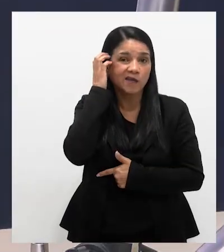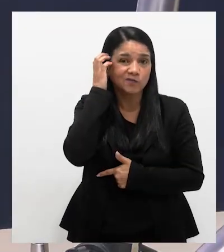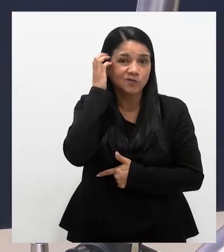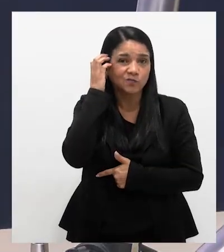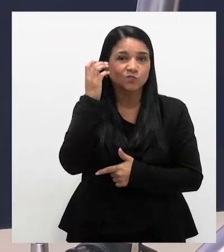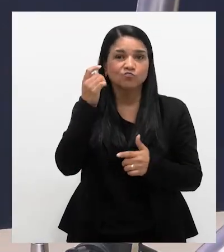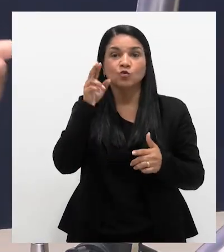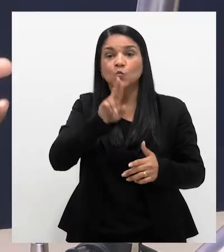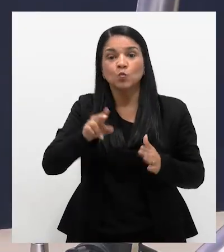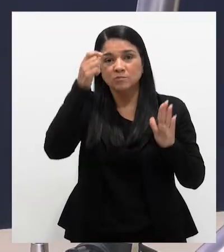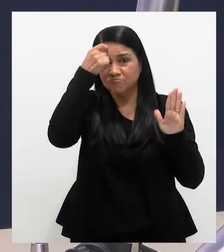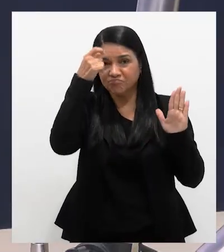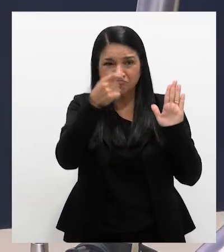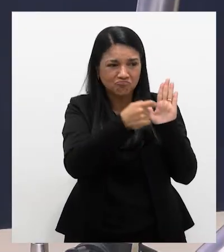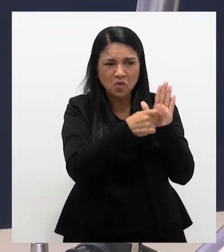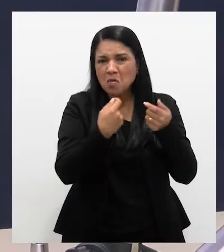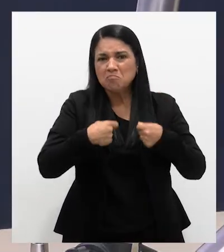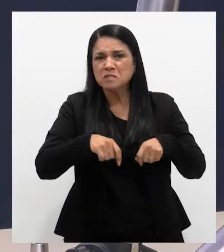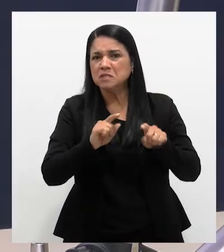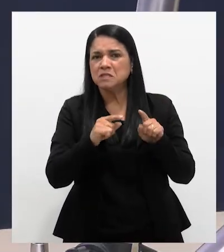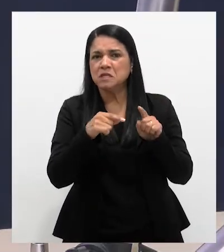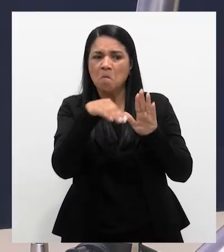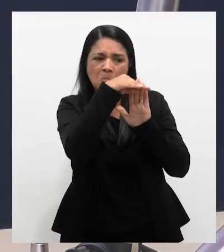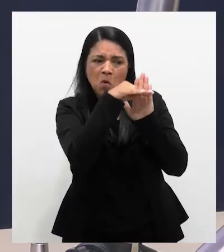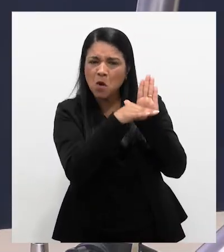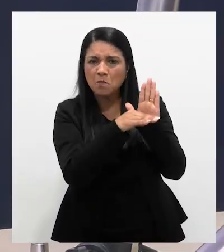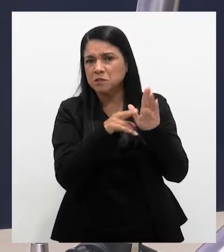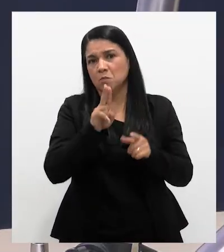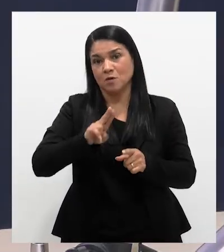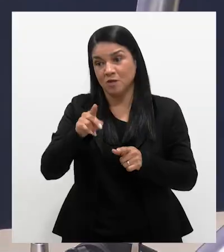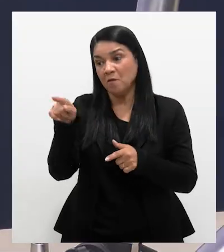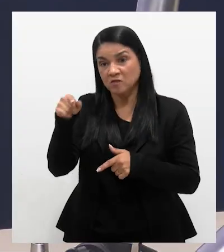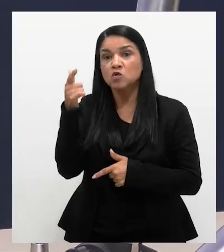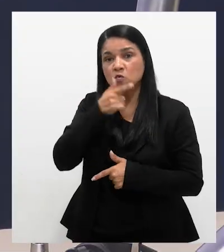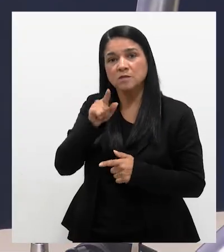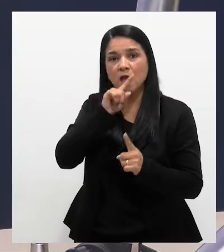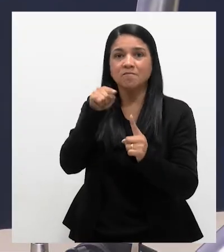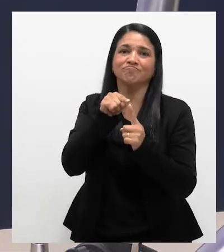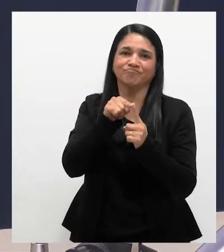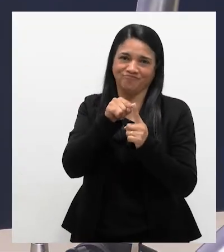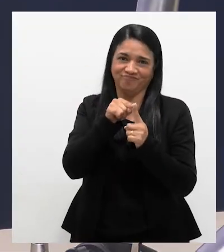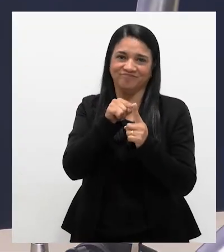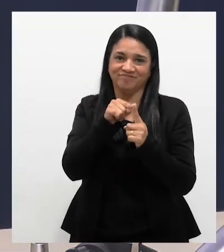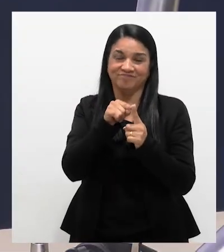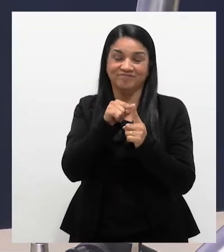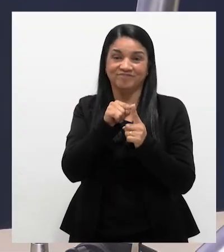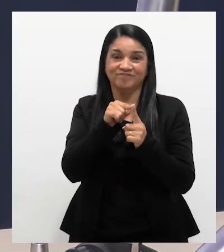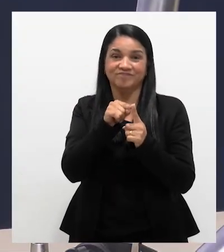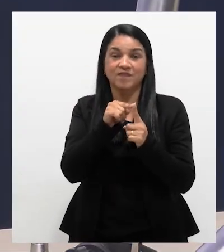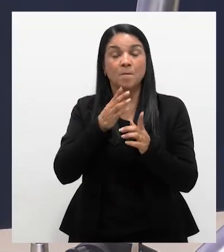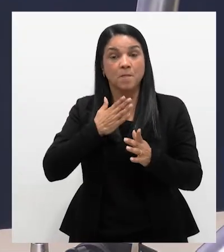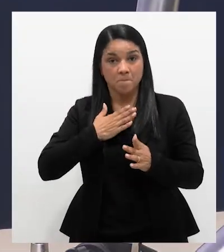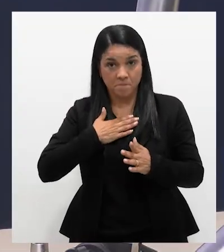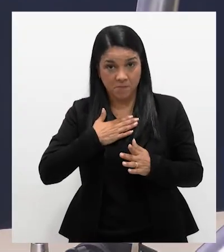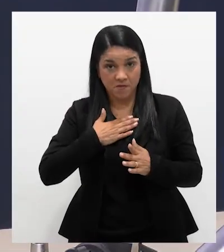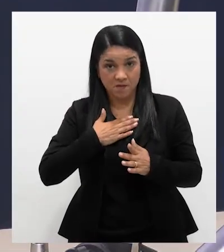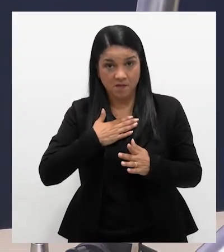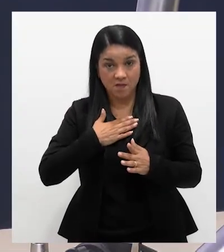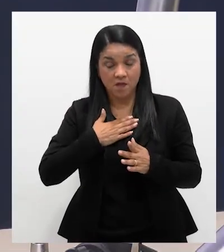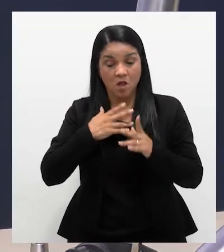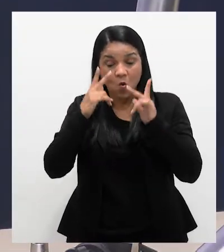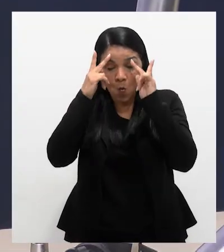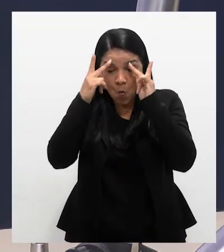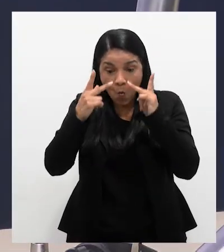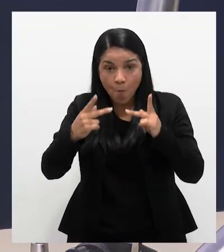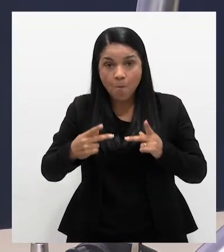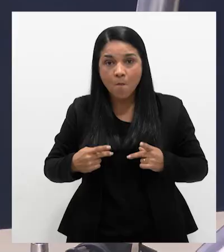artificial, você não precisa entender de programação para utilizar, mas mesmo assim você consegue os seus objetivos. Entendo. Então, ou seja, para mim se